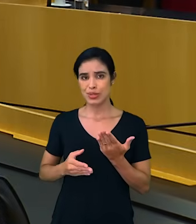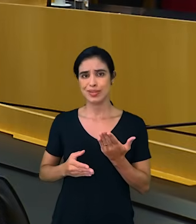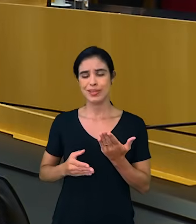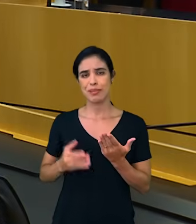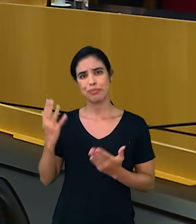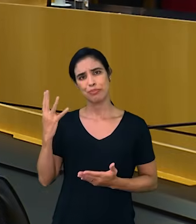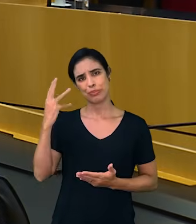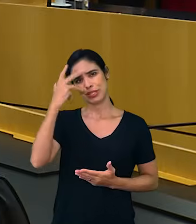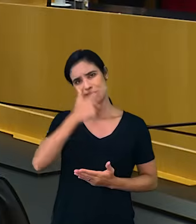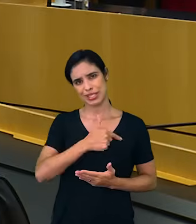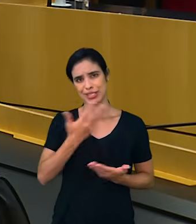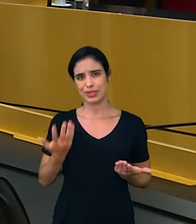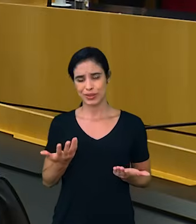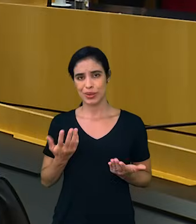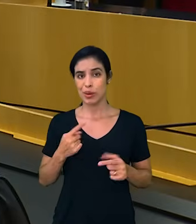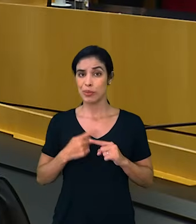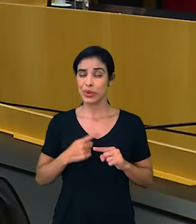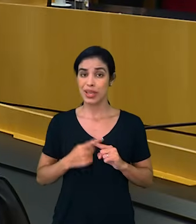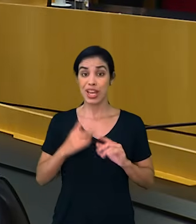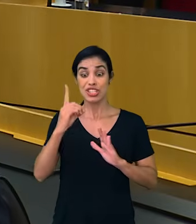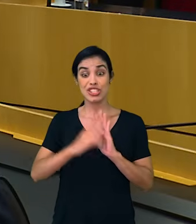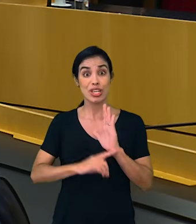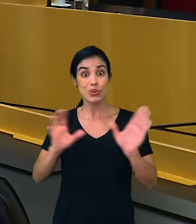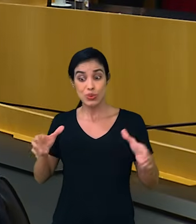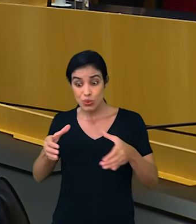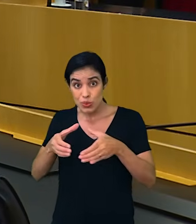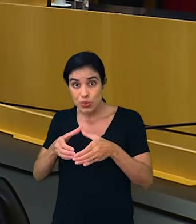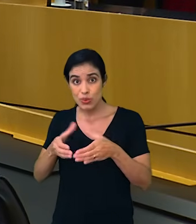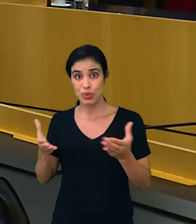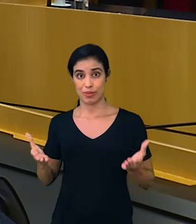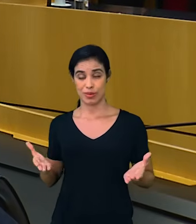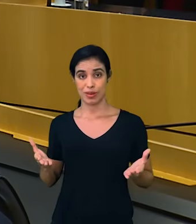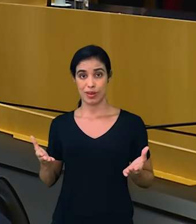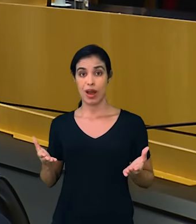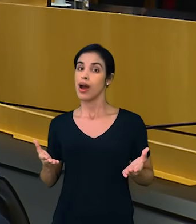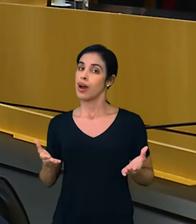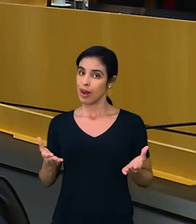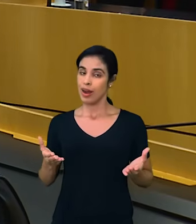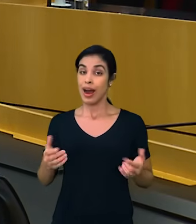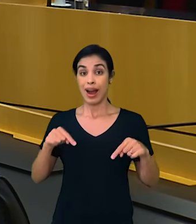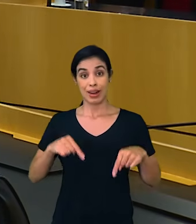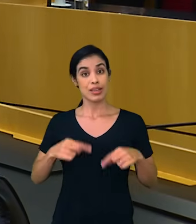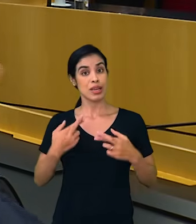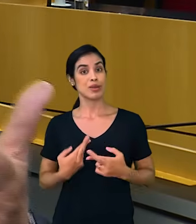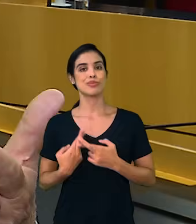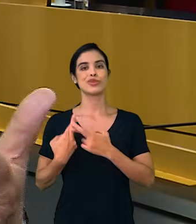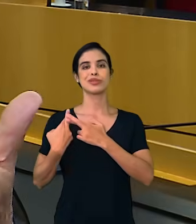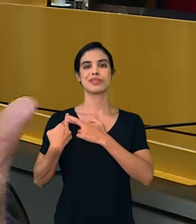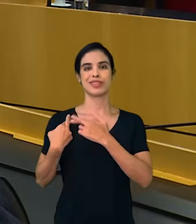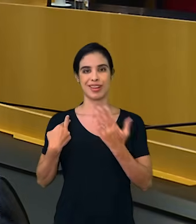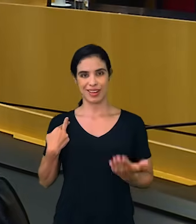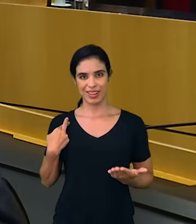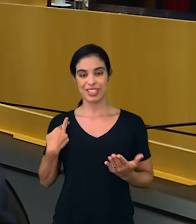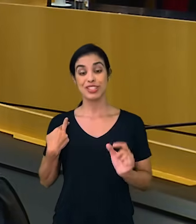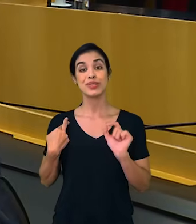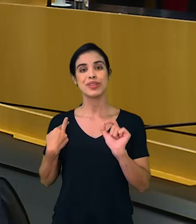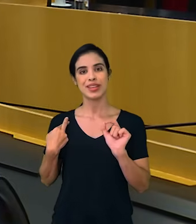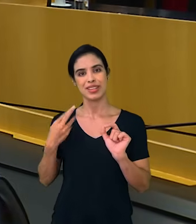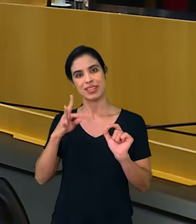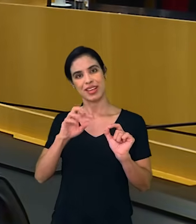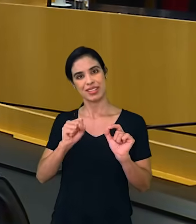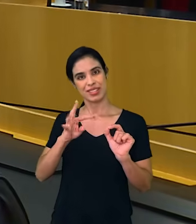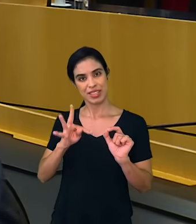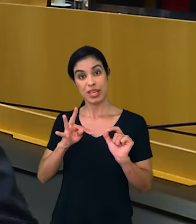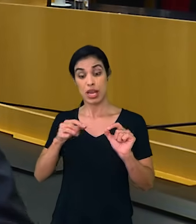o bonito do direito coletivo. Isso aqui é o papel, talvez, transcendental da Justiça do